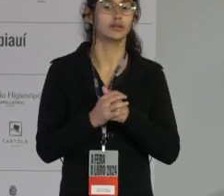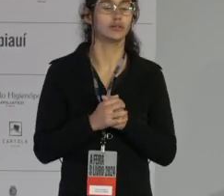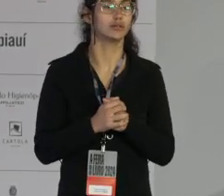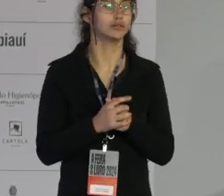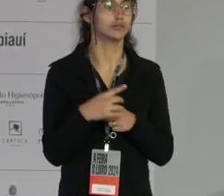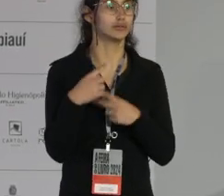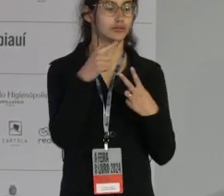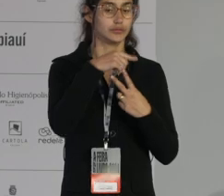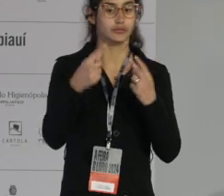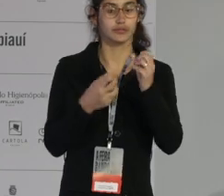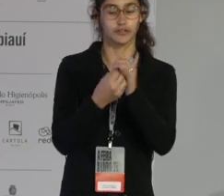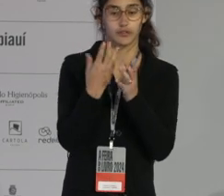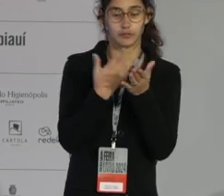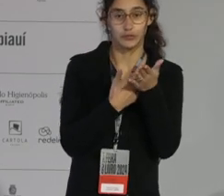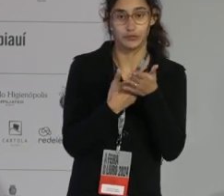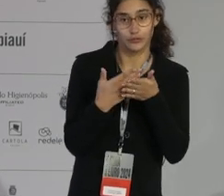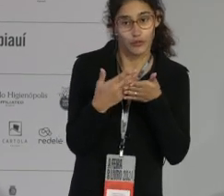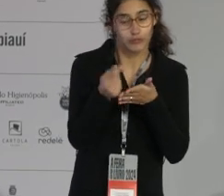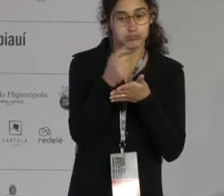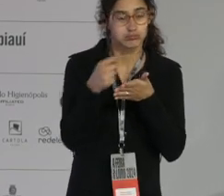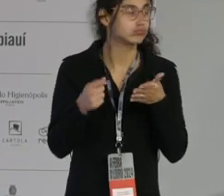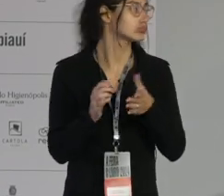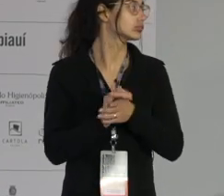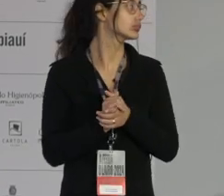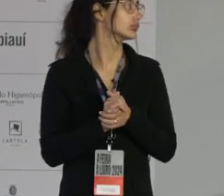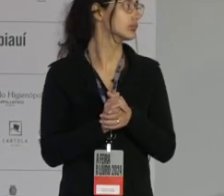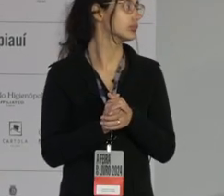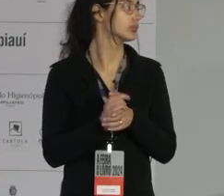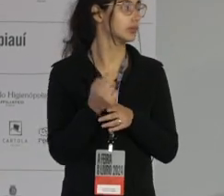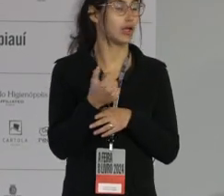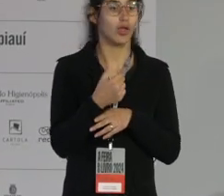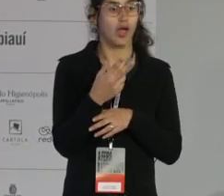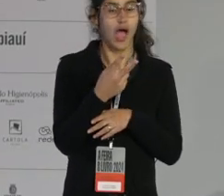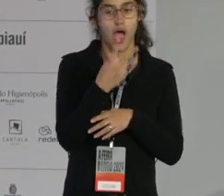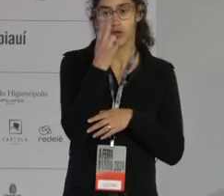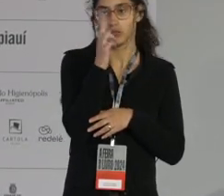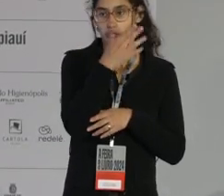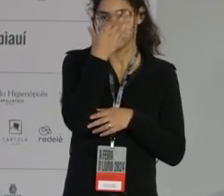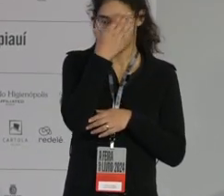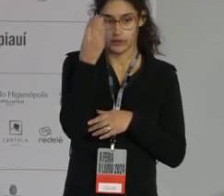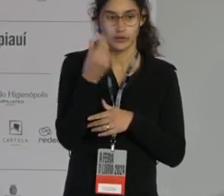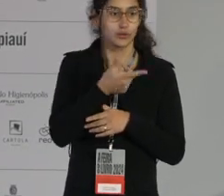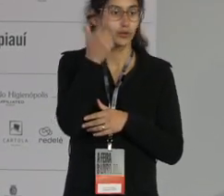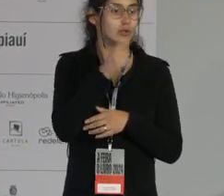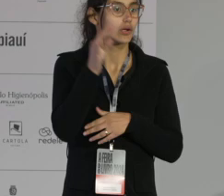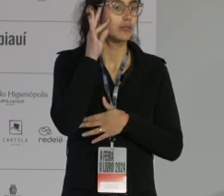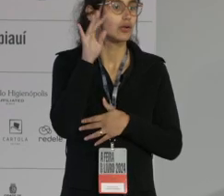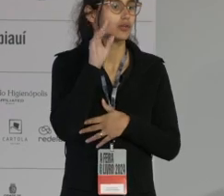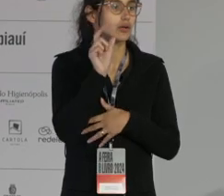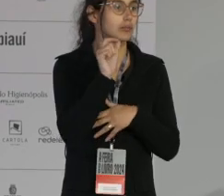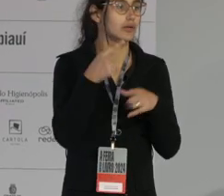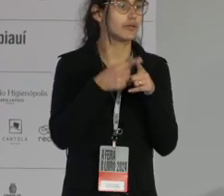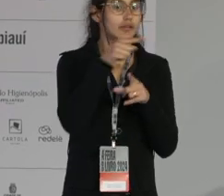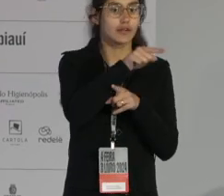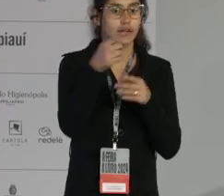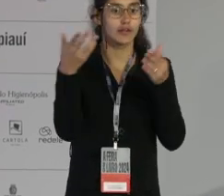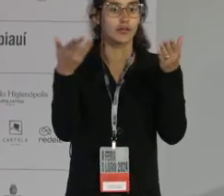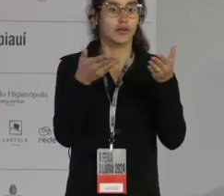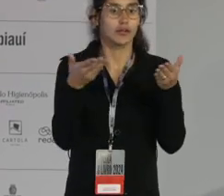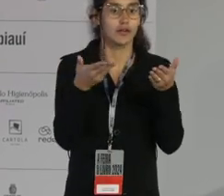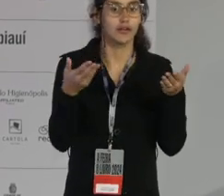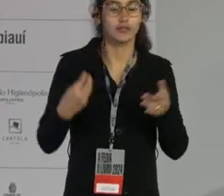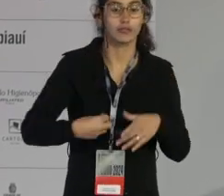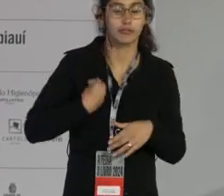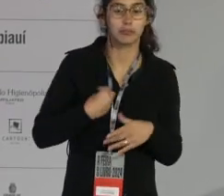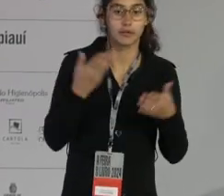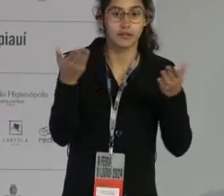Somos dois autores estreantes, praticamente desconhecidos, então eu não consigo imaginar por que razão vocês